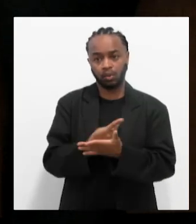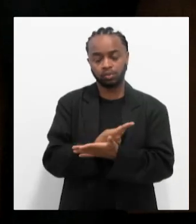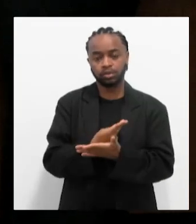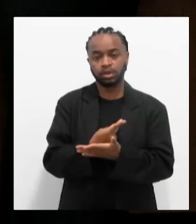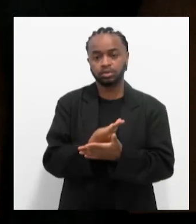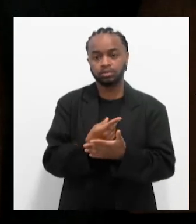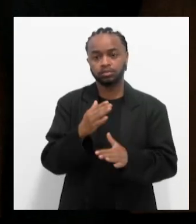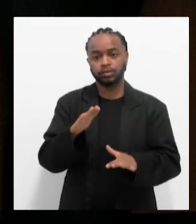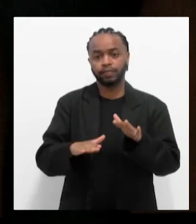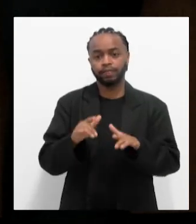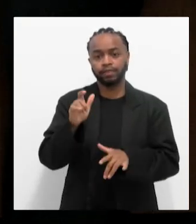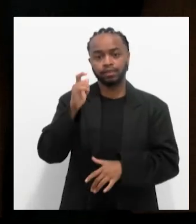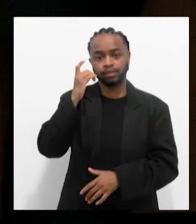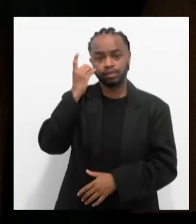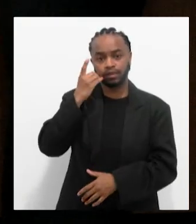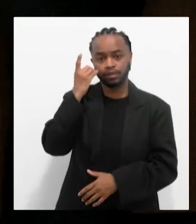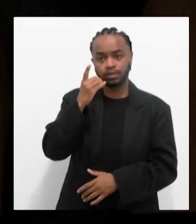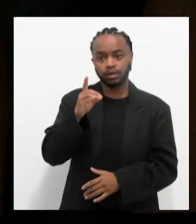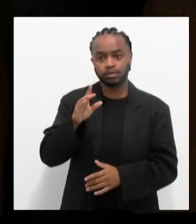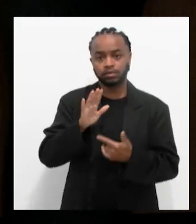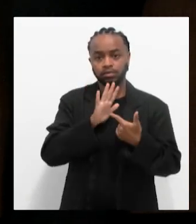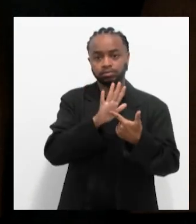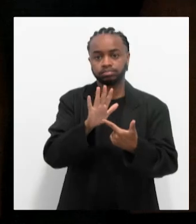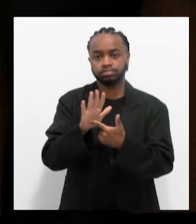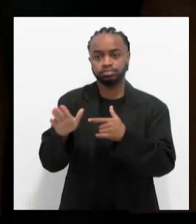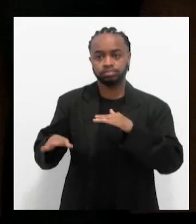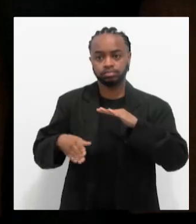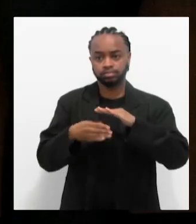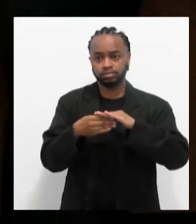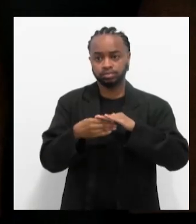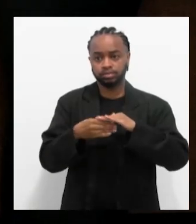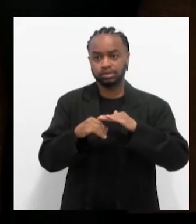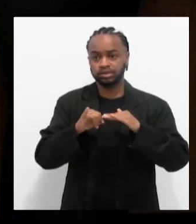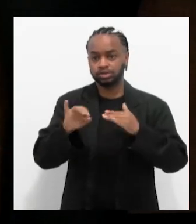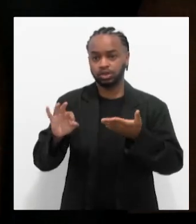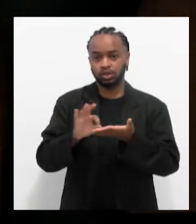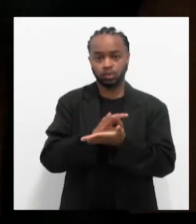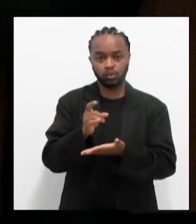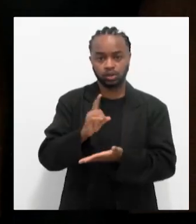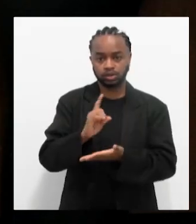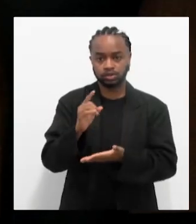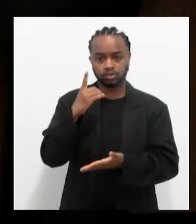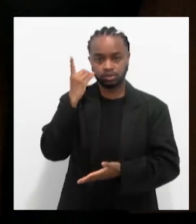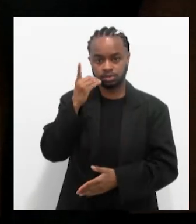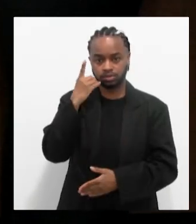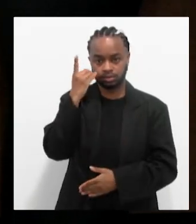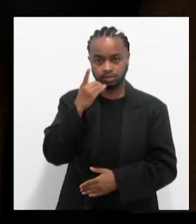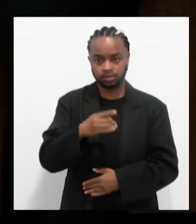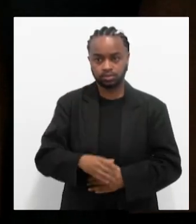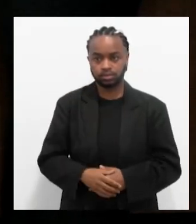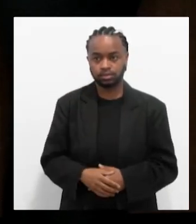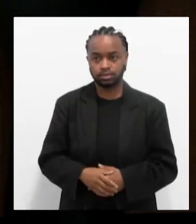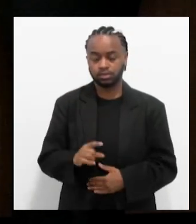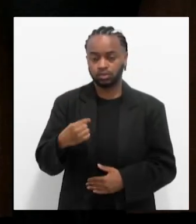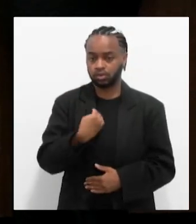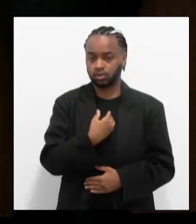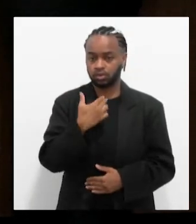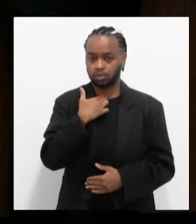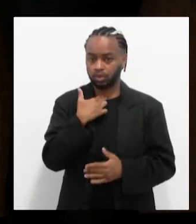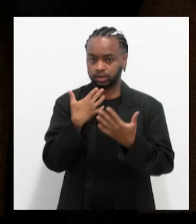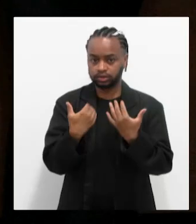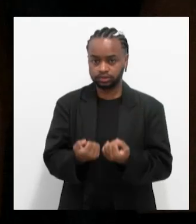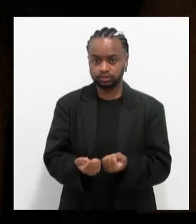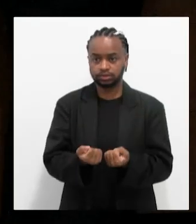os deputados apresentarem emendas que não foram assinadas pelo deputado. A gente não pode aceitar que o